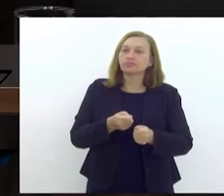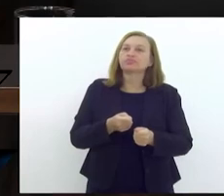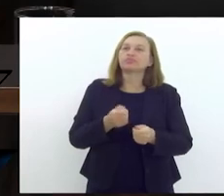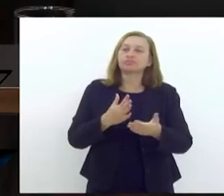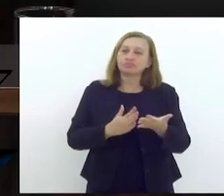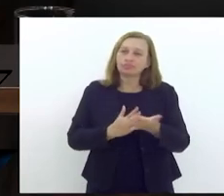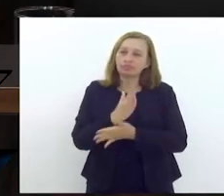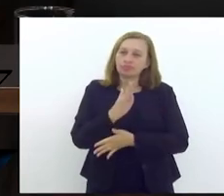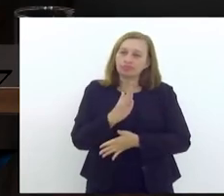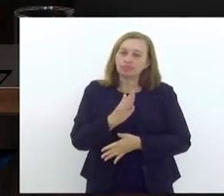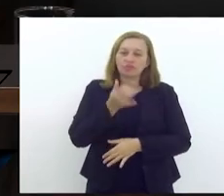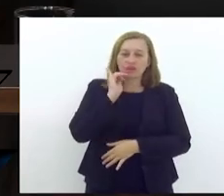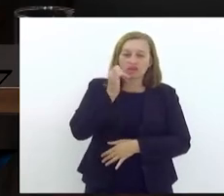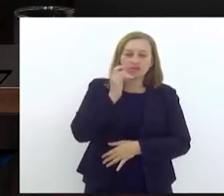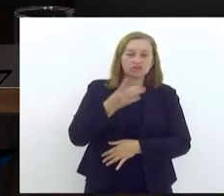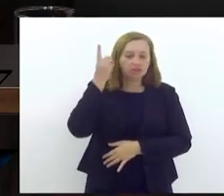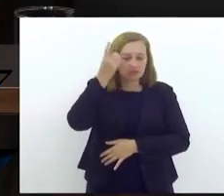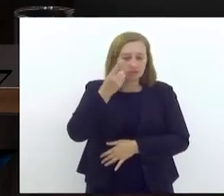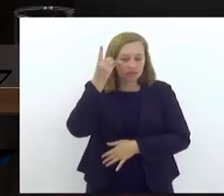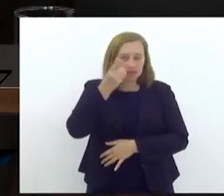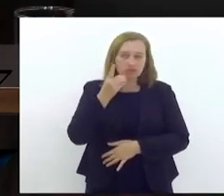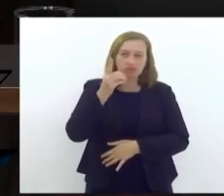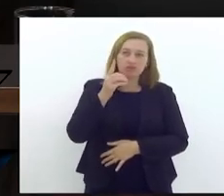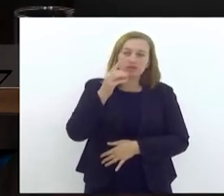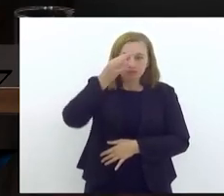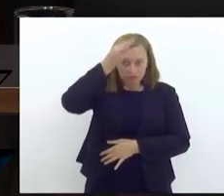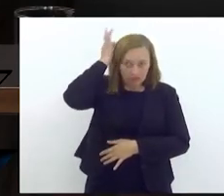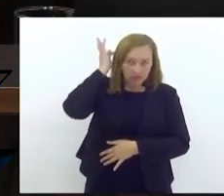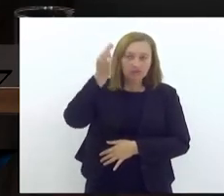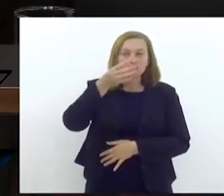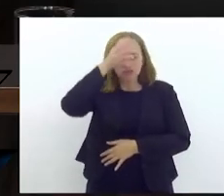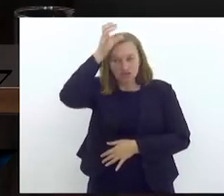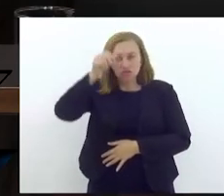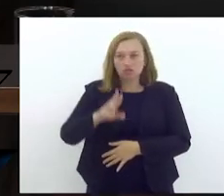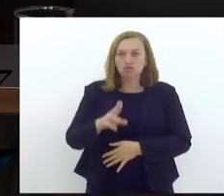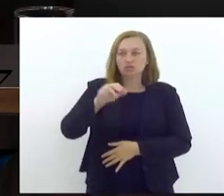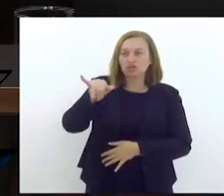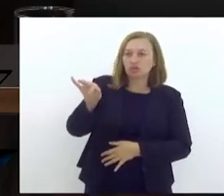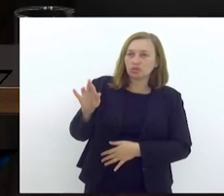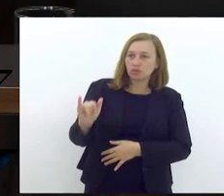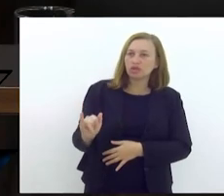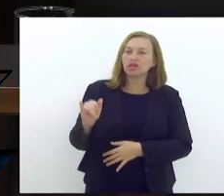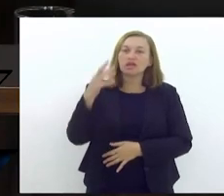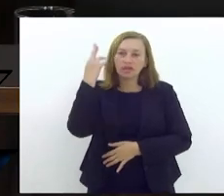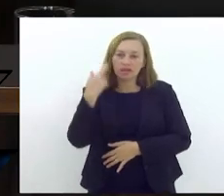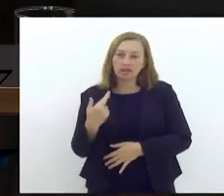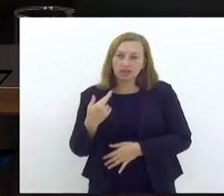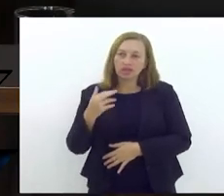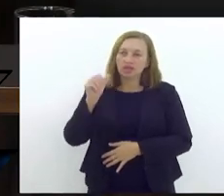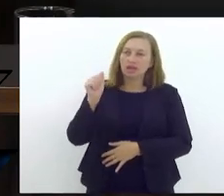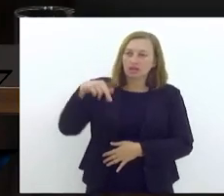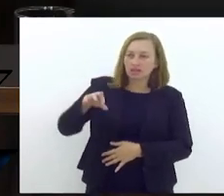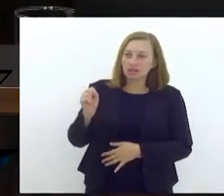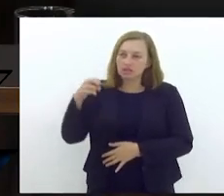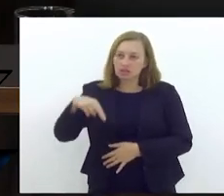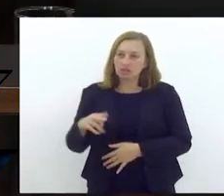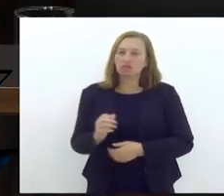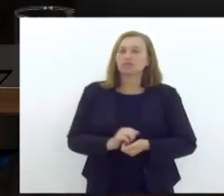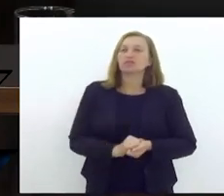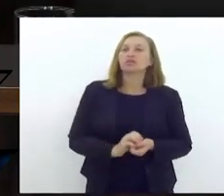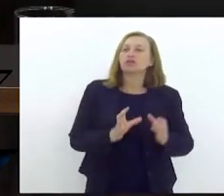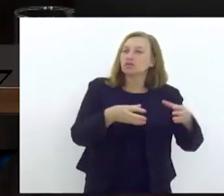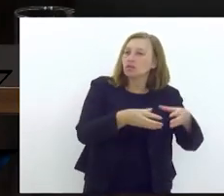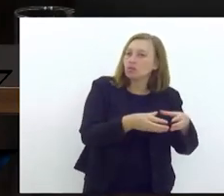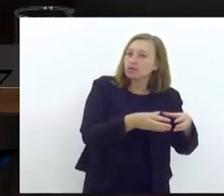favorável relatou os deputados Fred Pacheco tia Ju e Yuri Renata Souza e Anderson Moraes pendente